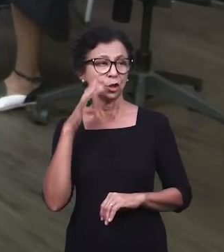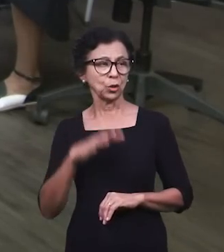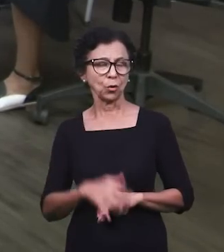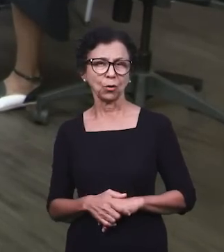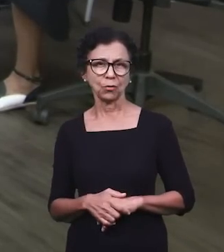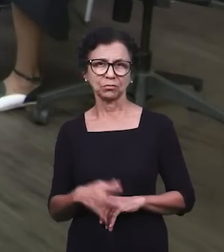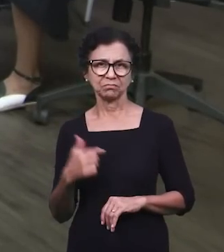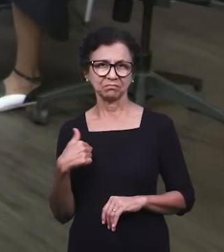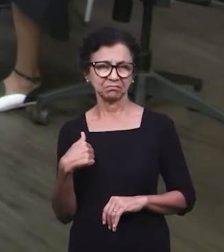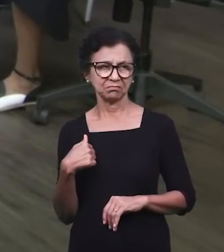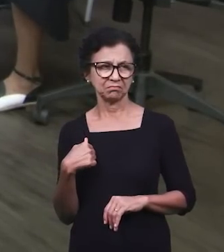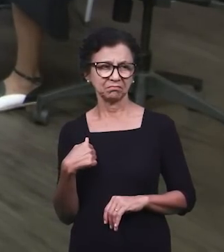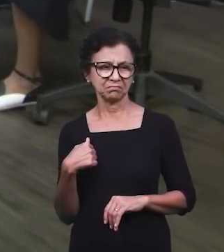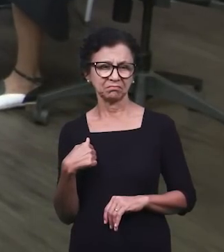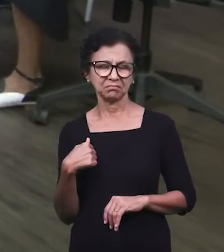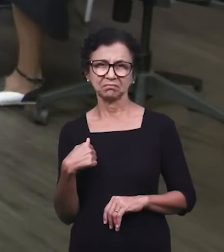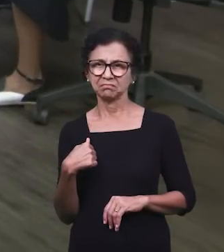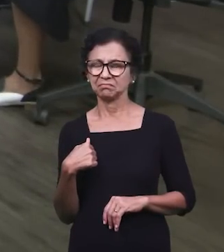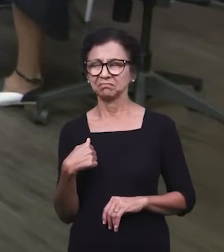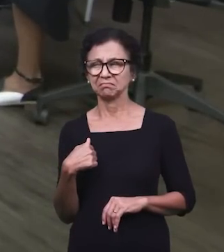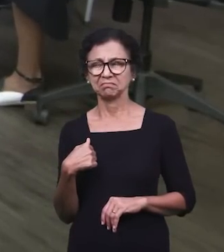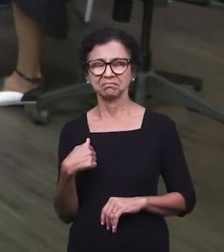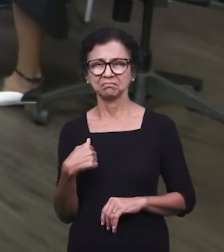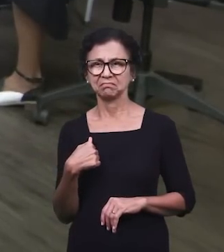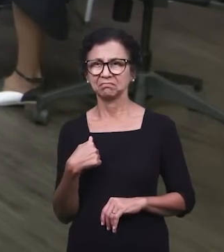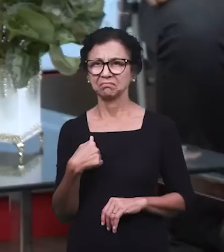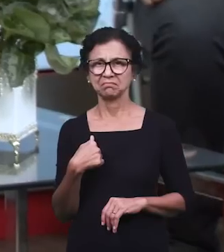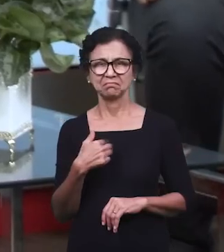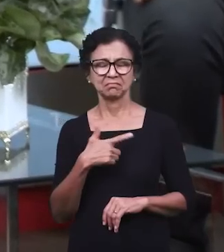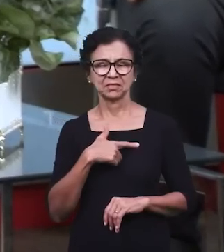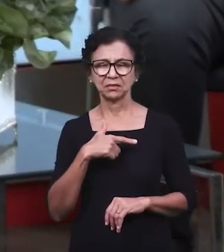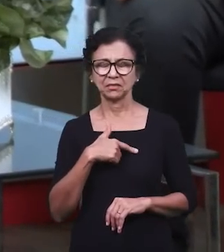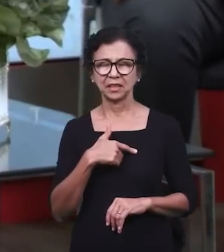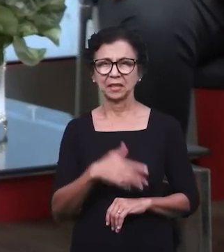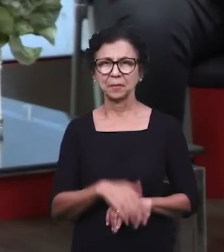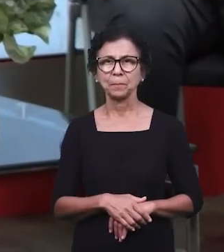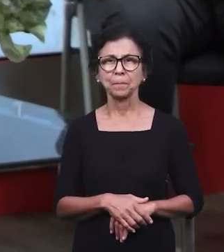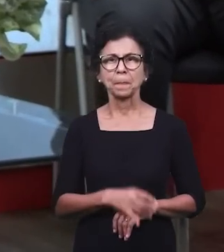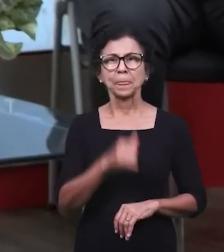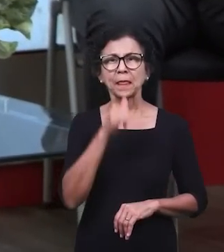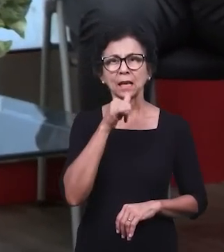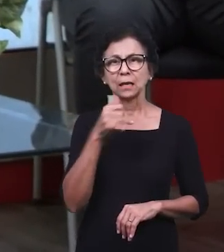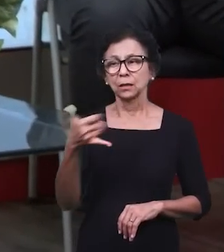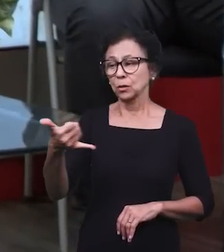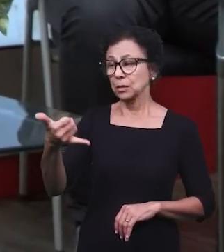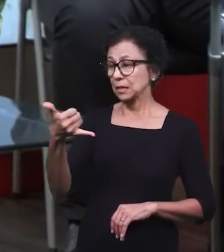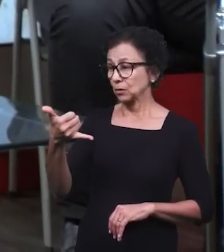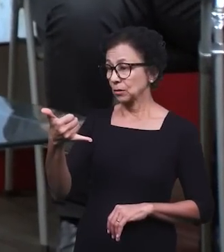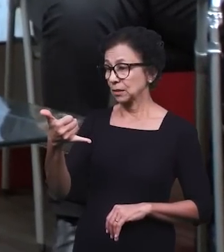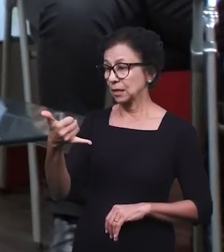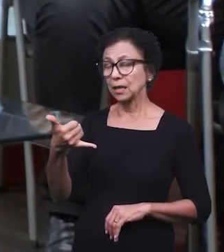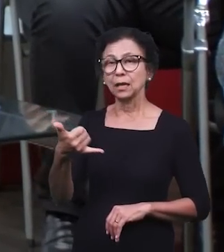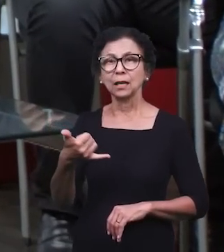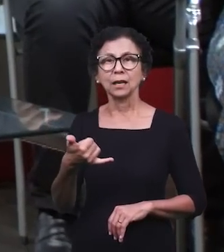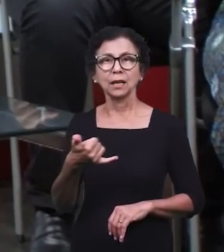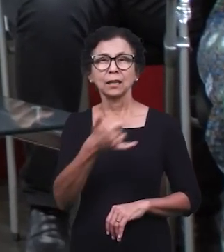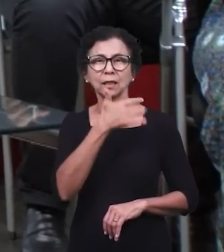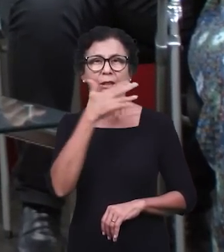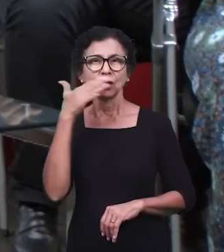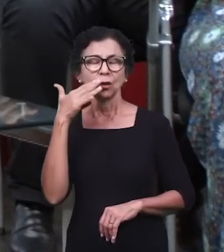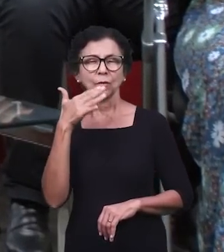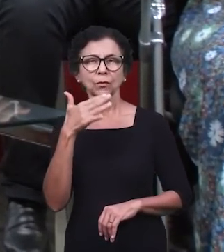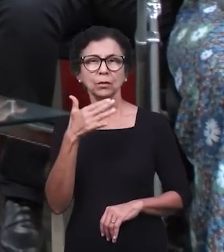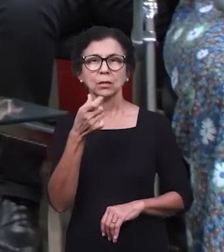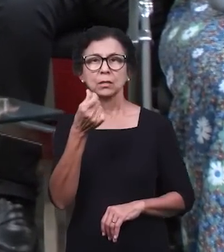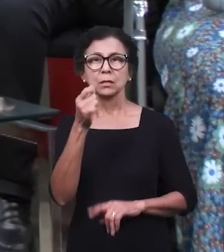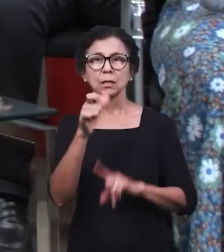moda. Você pega o seu celular, ele é novo só por 6 meses. Depois de 6 meses, ele já não é mais o